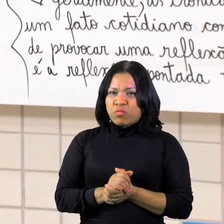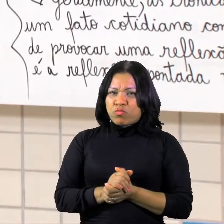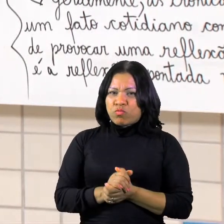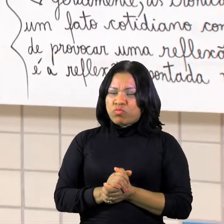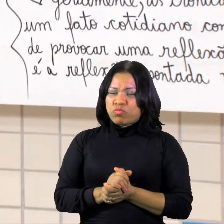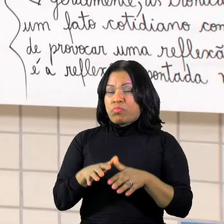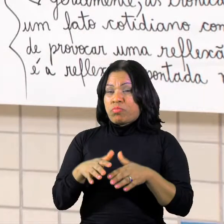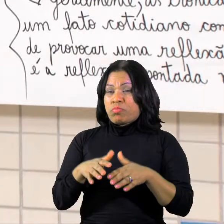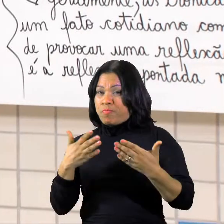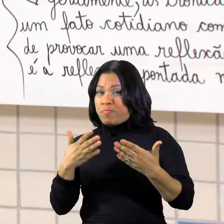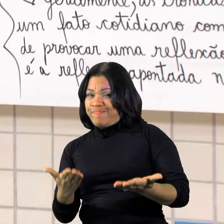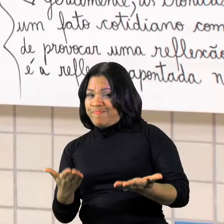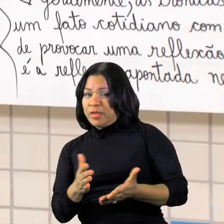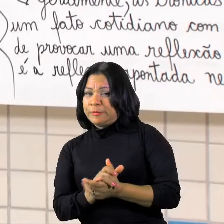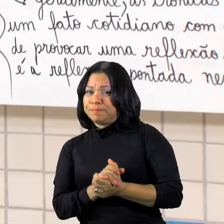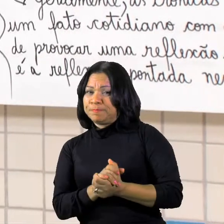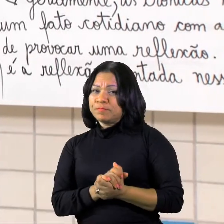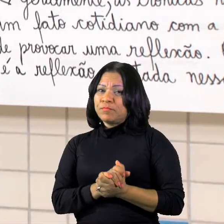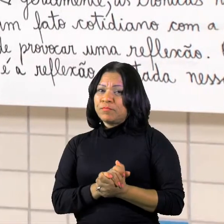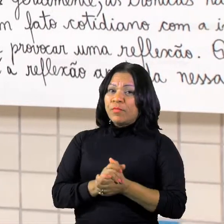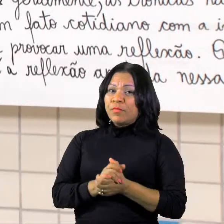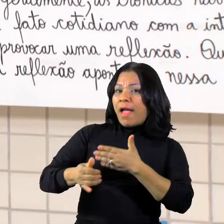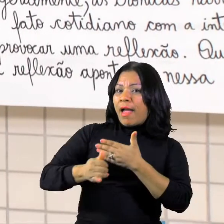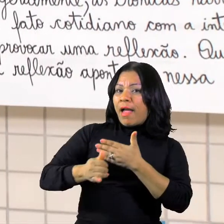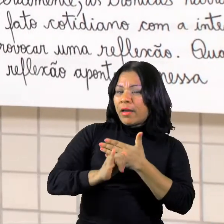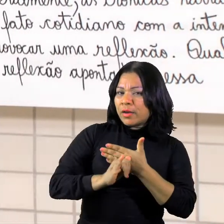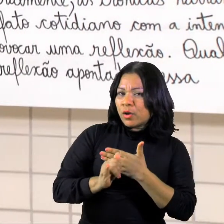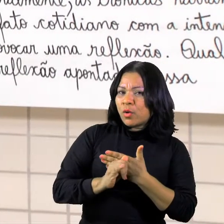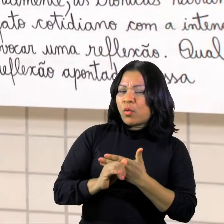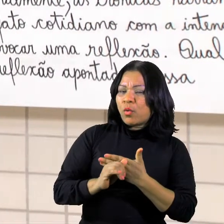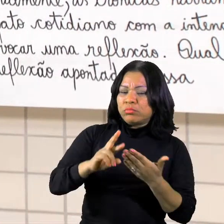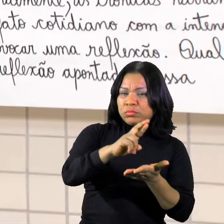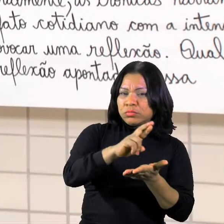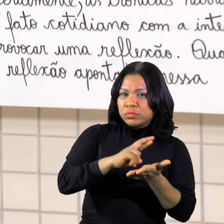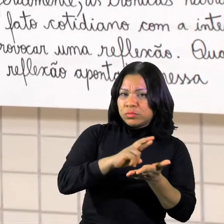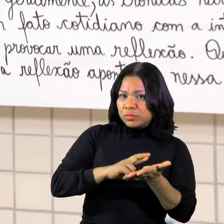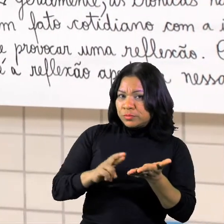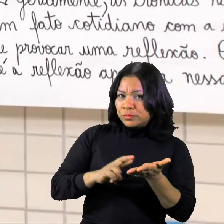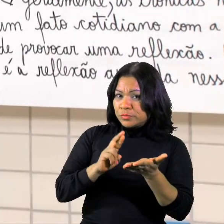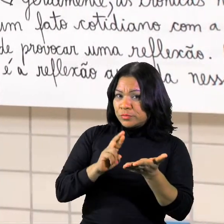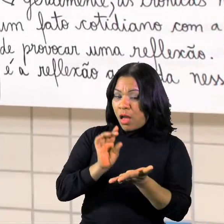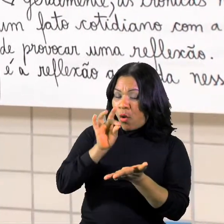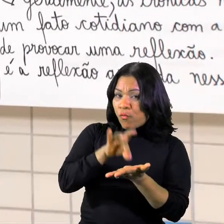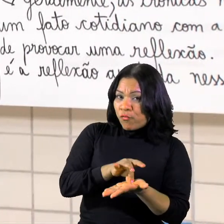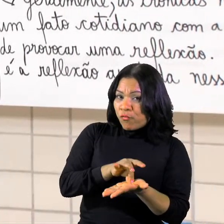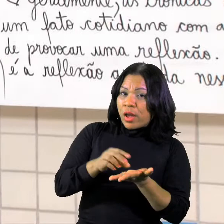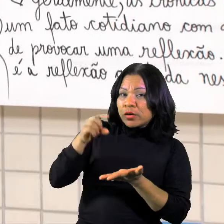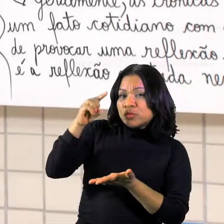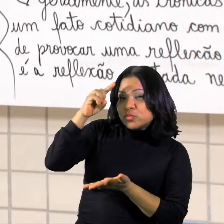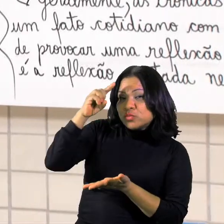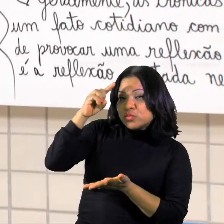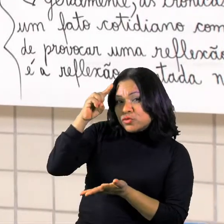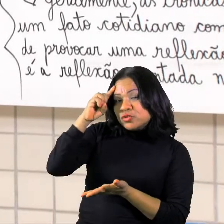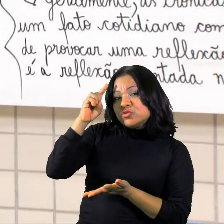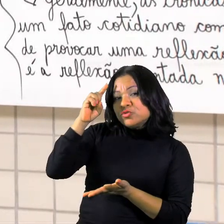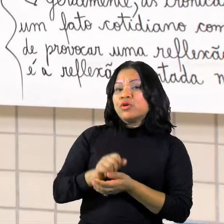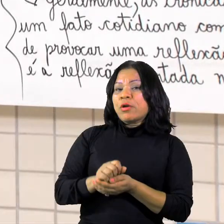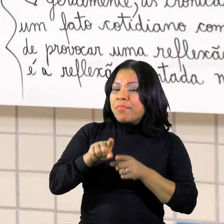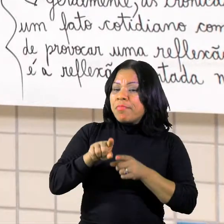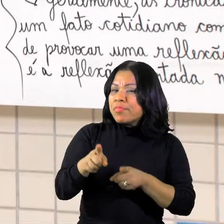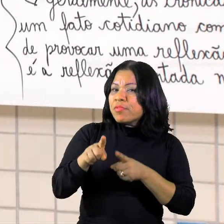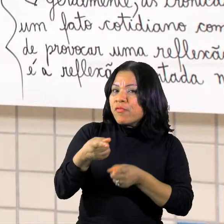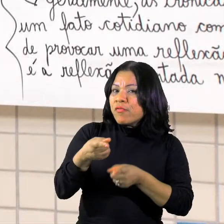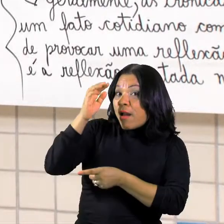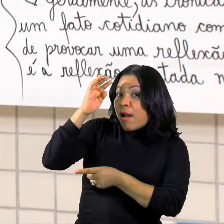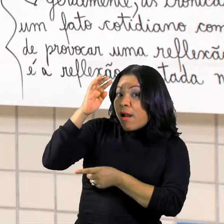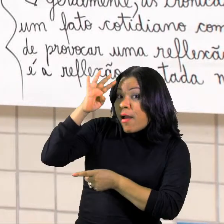as crônicas narram um fato cotidiano com a intenção de provocar uma reflexão, que foi o que a gente